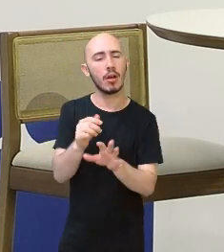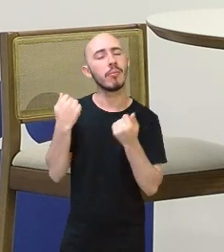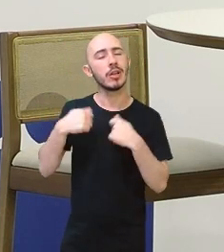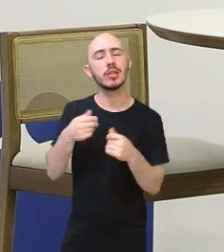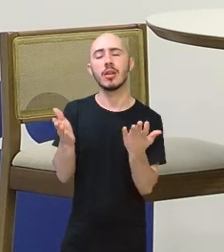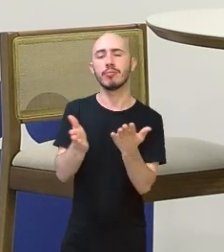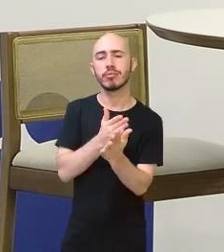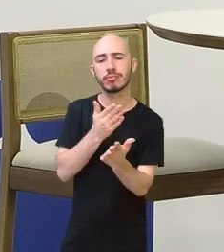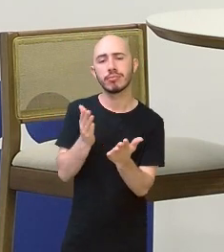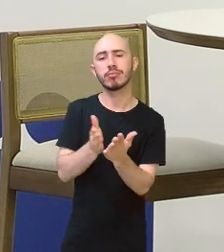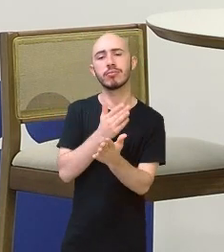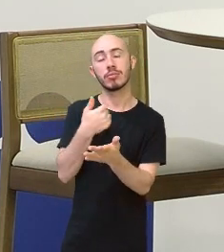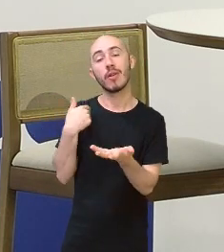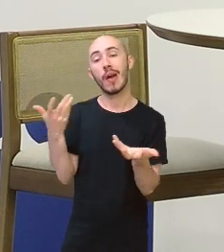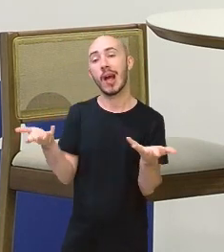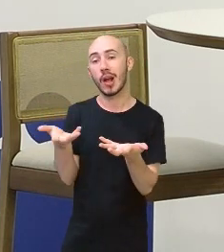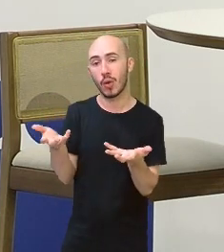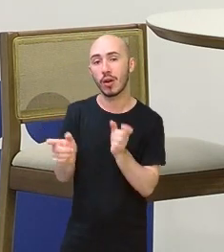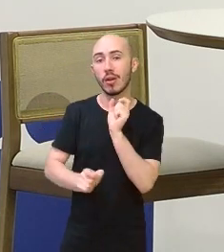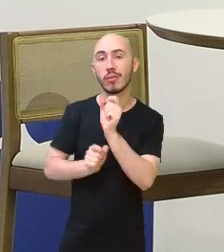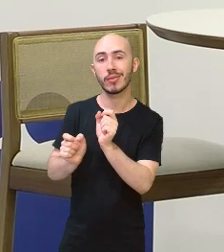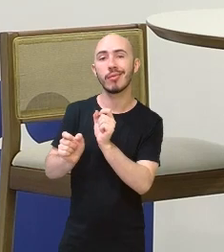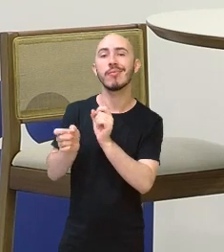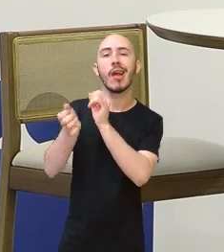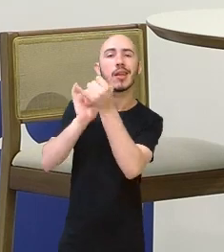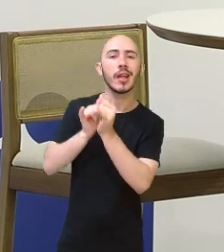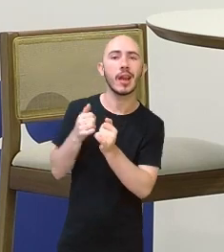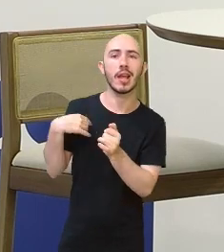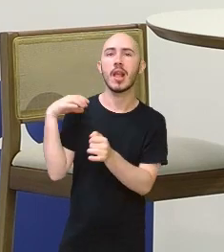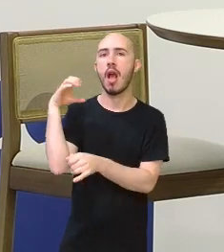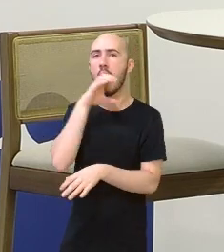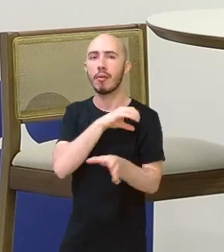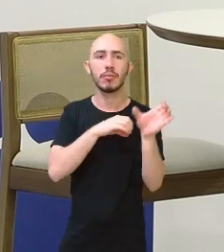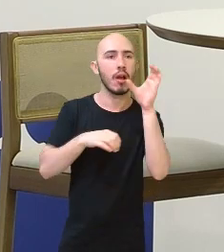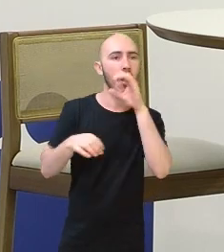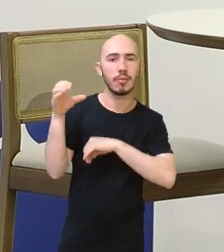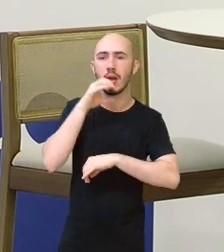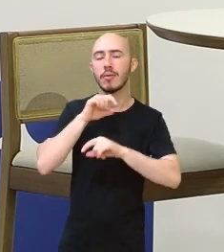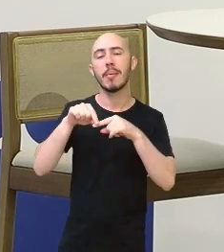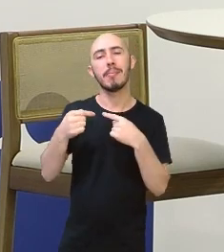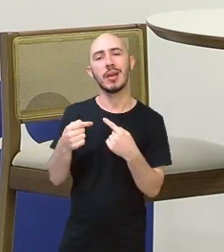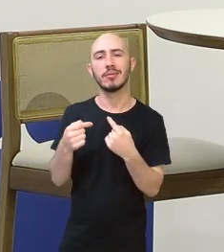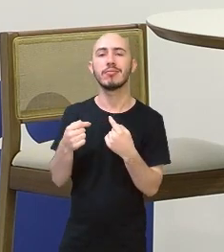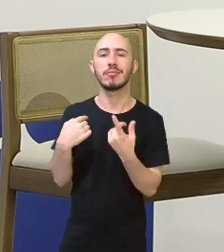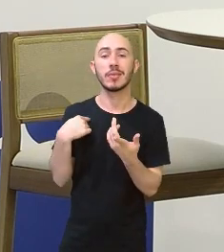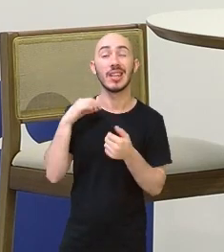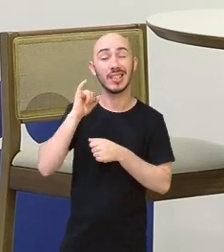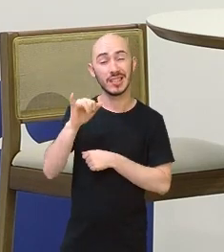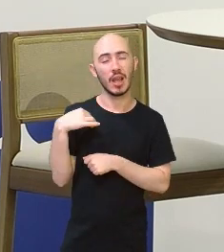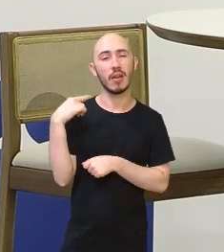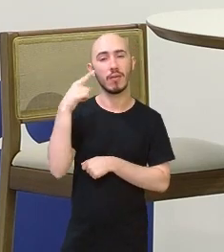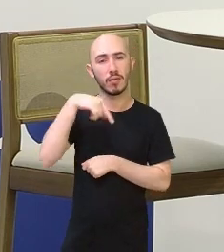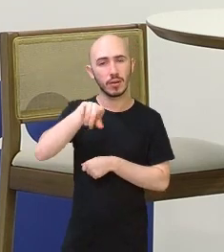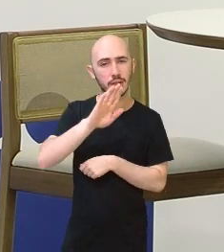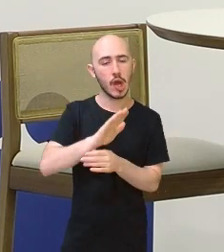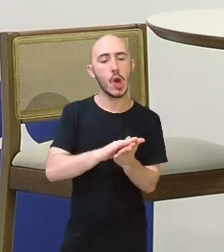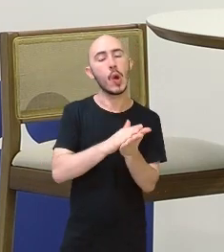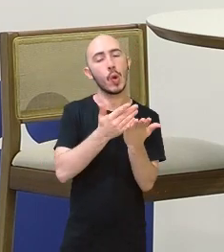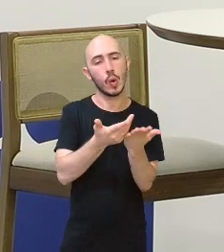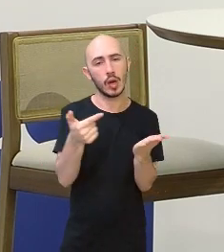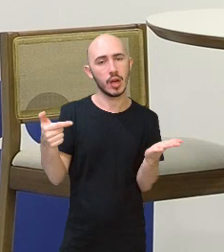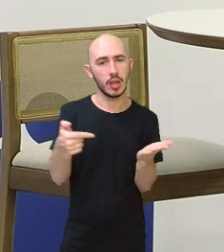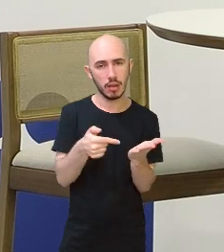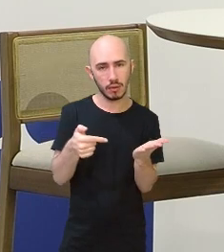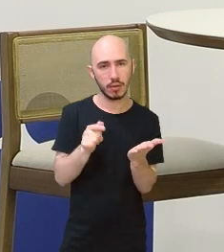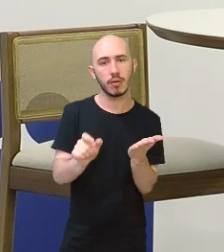nesse mundo digital que a gente vive, de querer as coisas muito rapidamente. Então, se você vai procurar o livro do